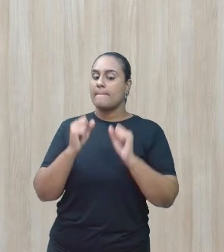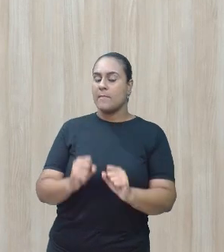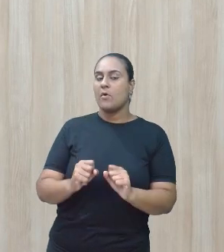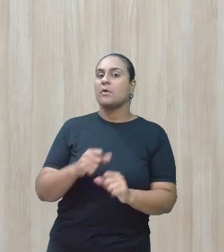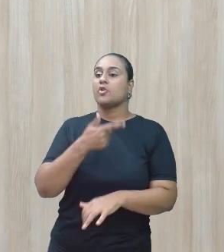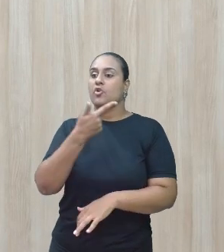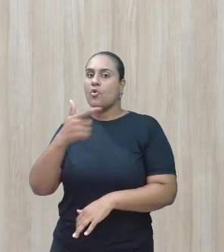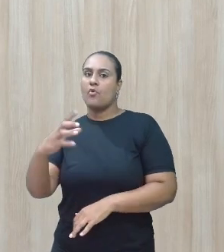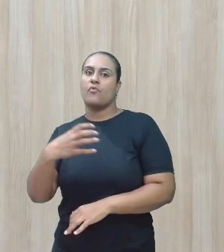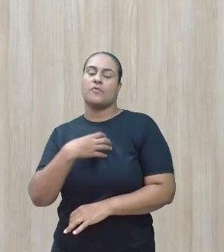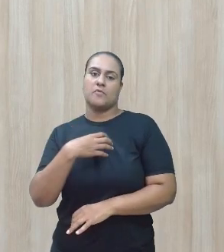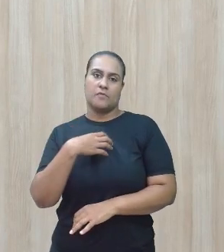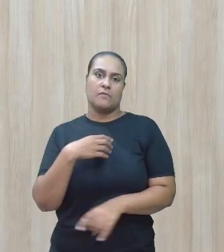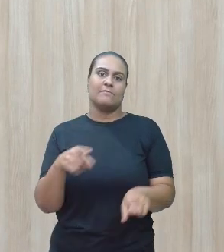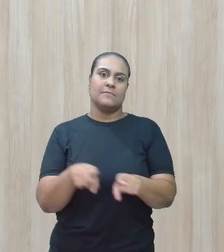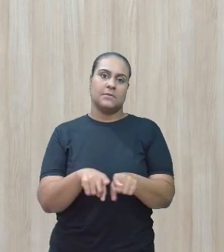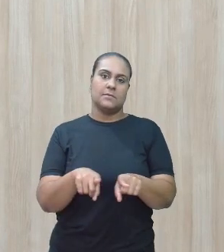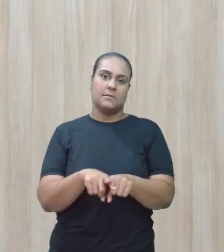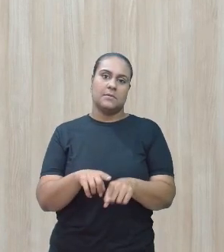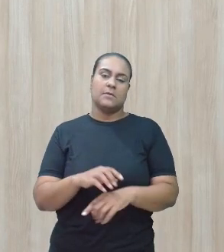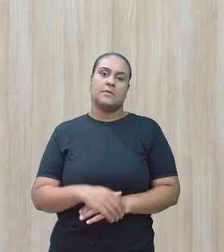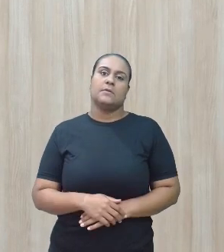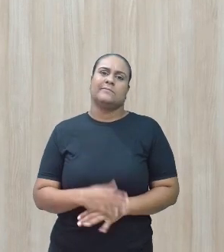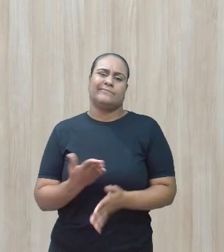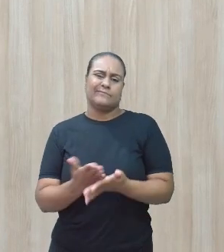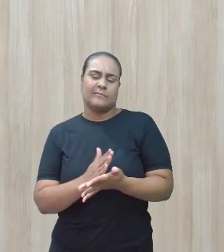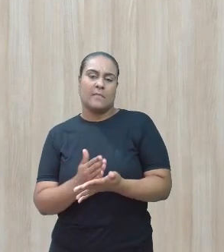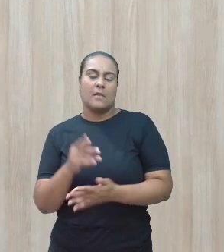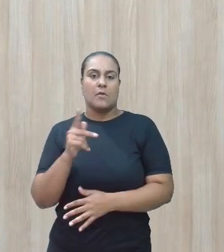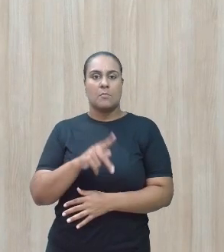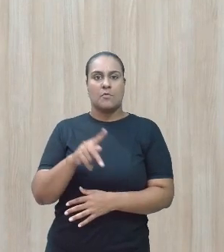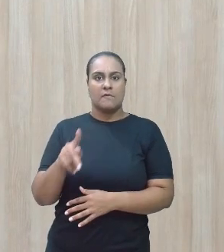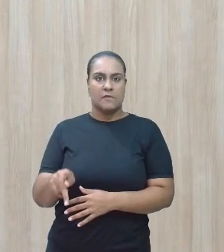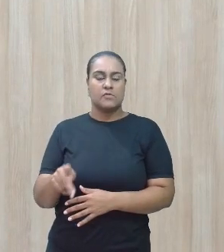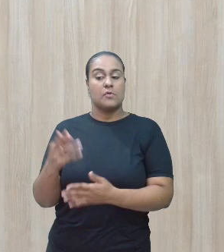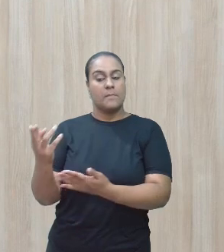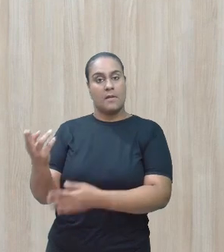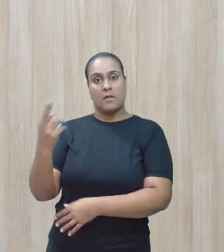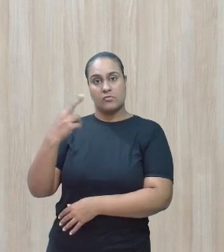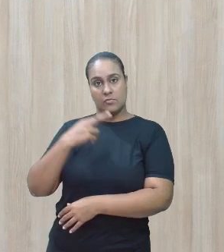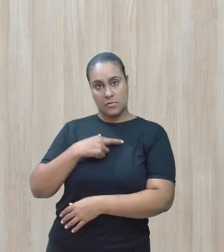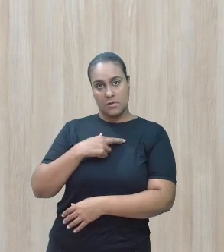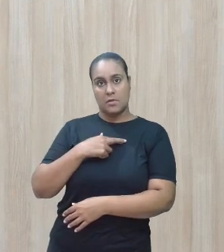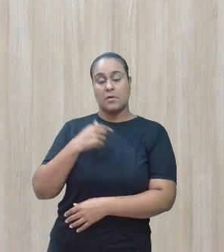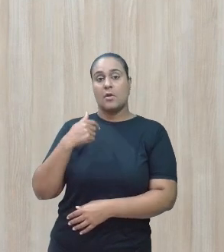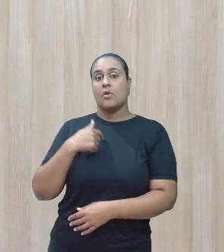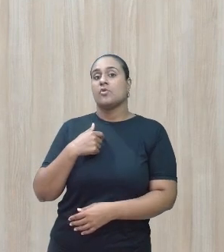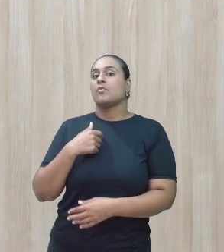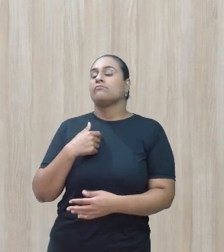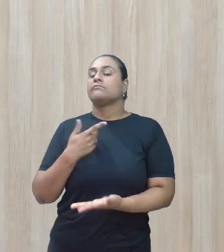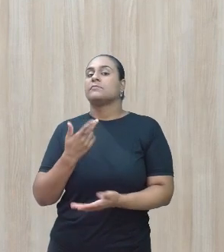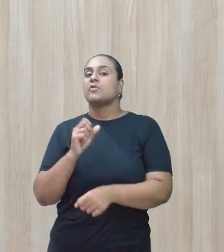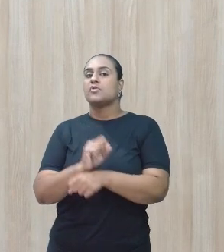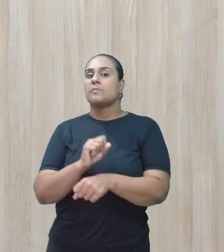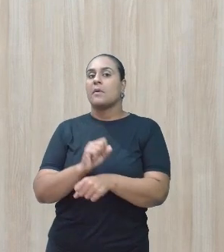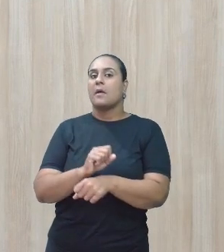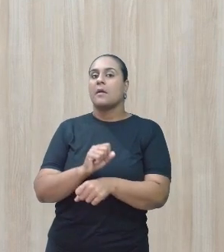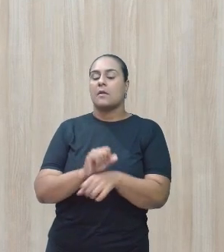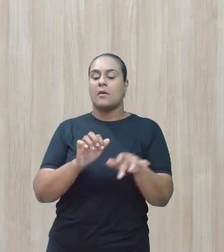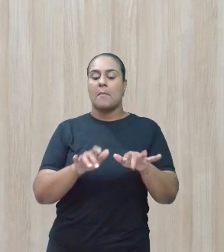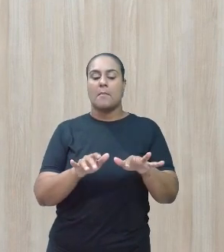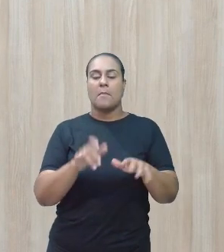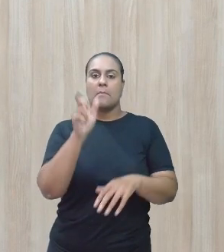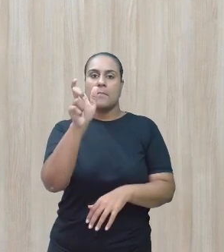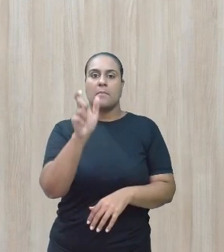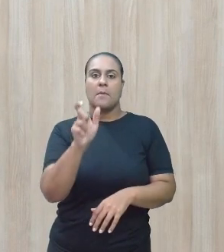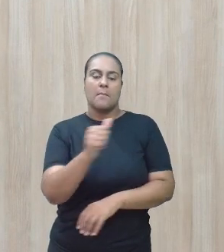outras formas diferentes, tá certo? Alguns professores já me responderam e estou aguardando algumas respostas de alunos lá nos